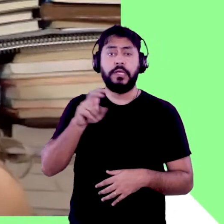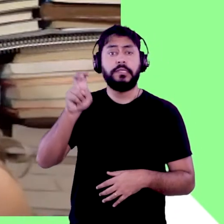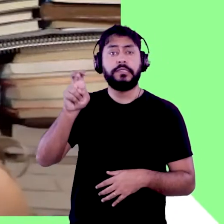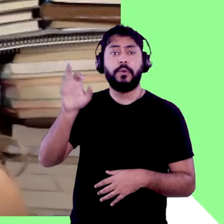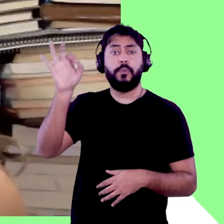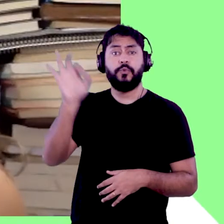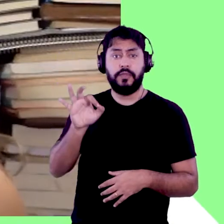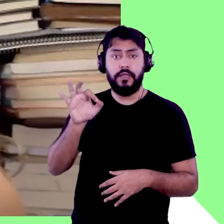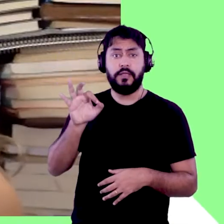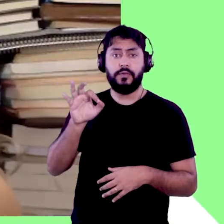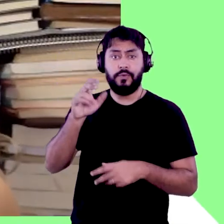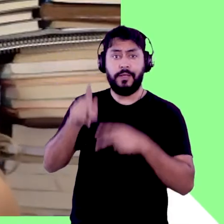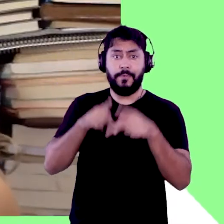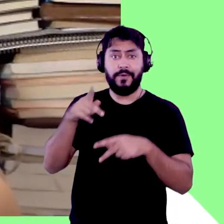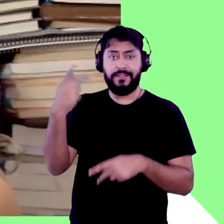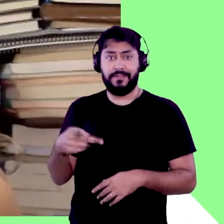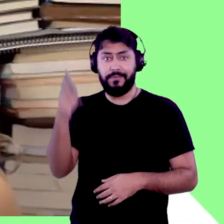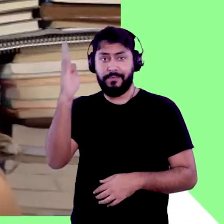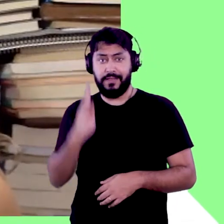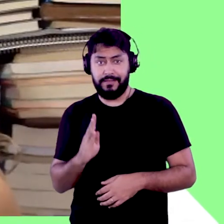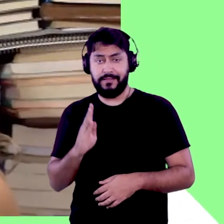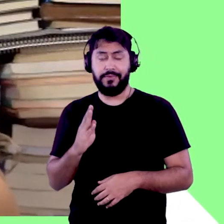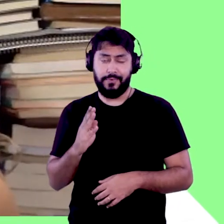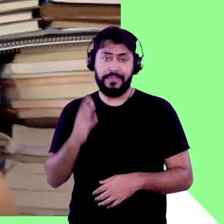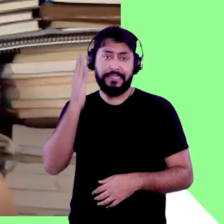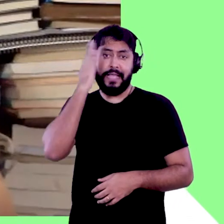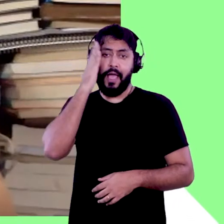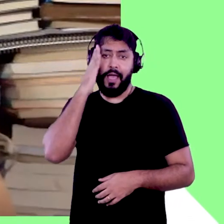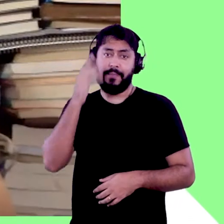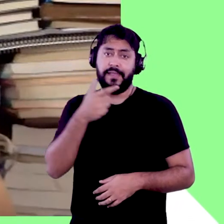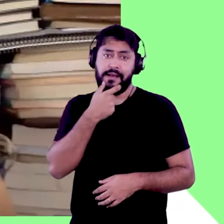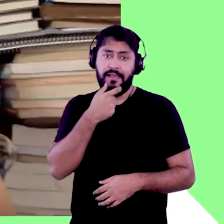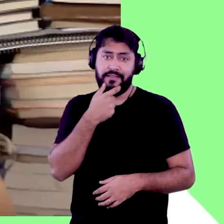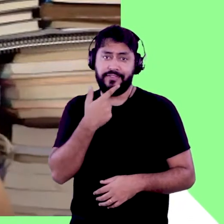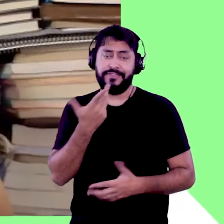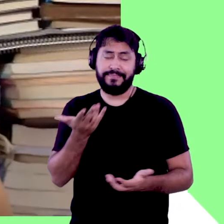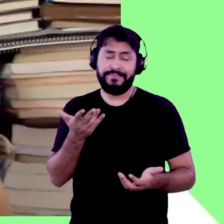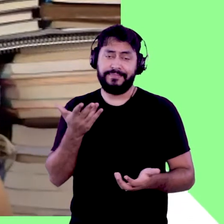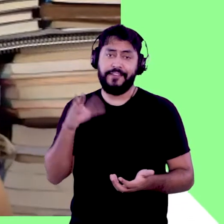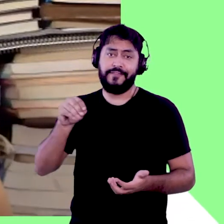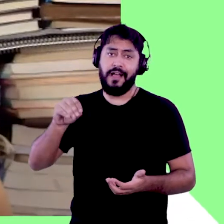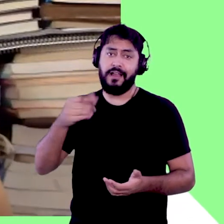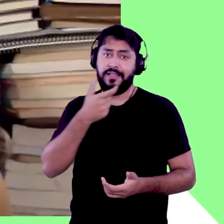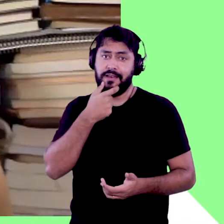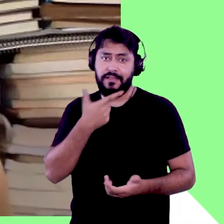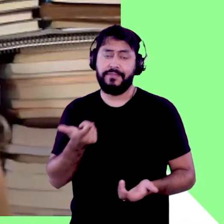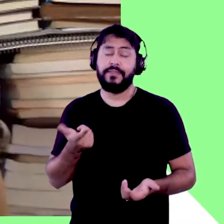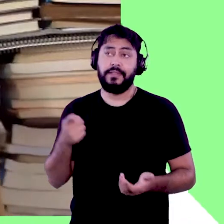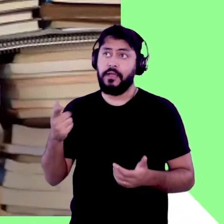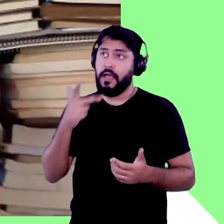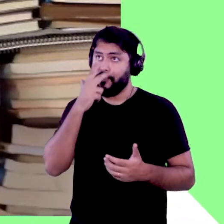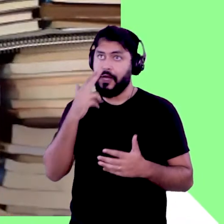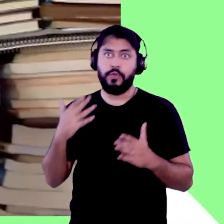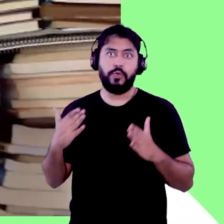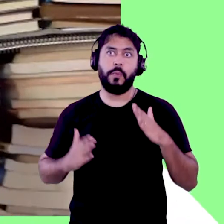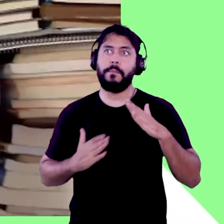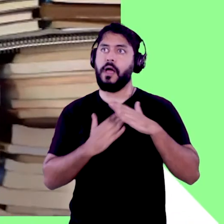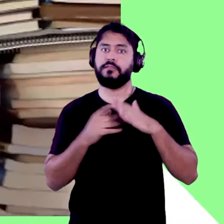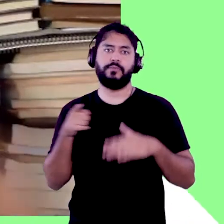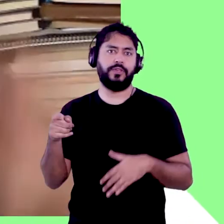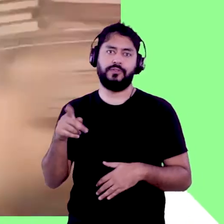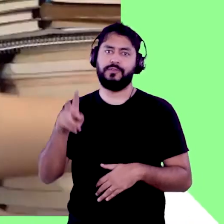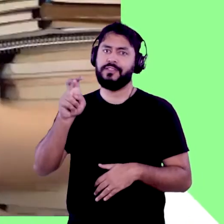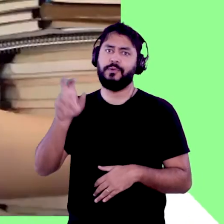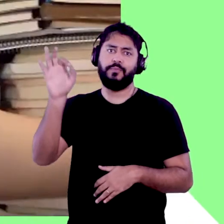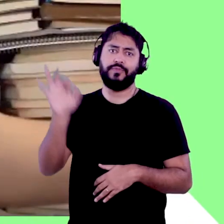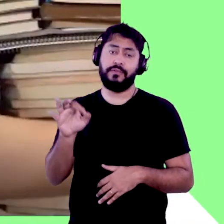população brasileira que fala inglês, né? É isso, Cláudia? Eu sei que é no máximo isso. Então, gente, o mundo